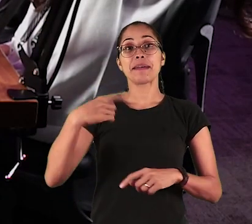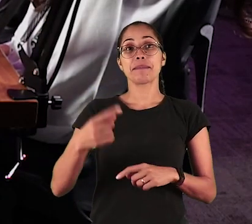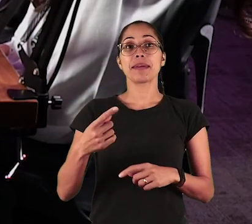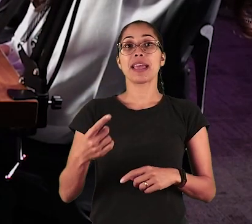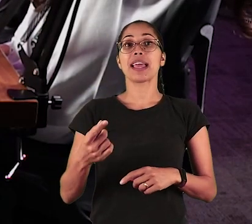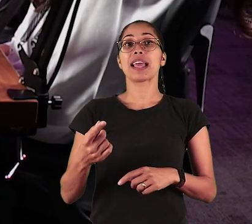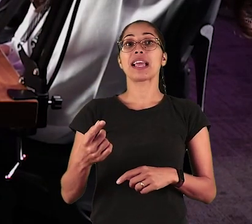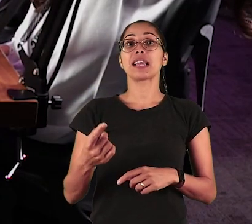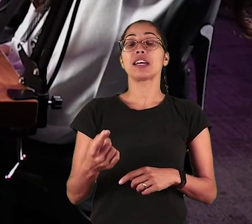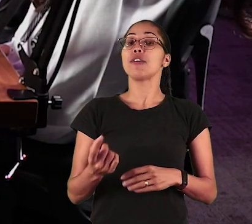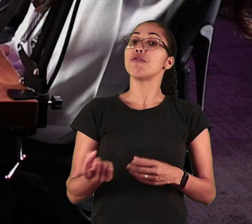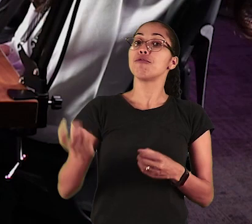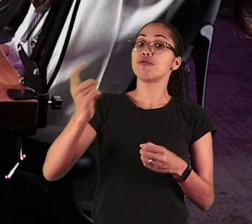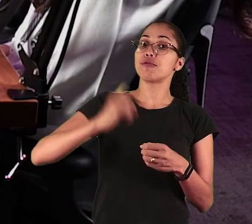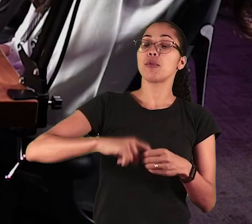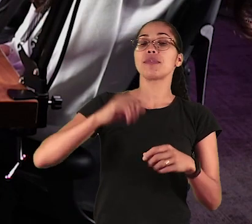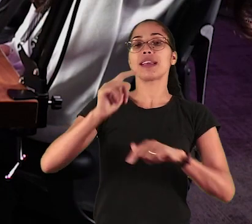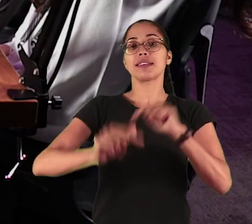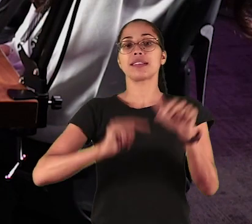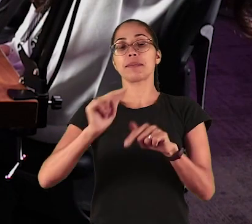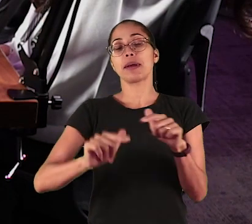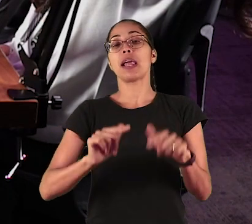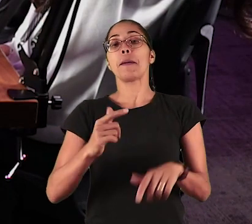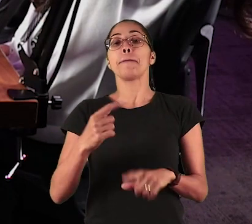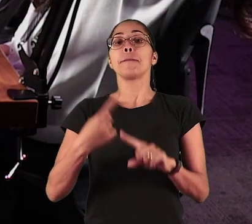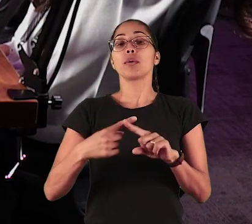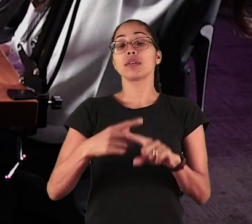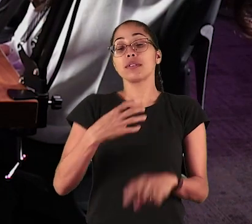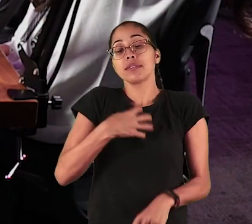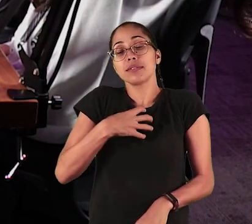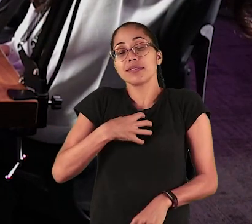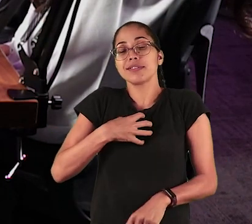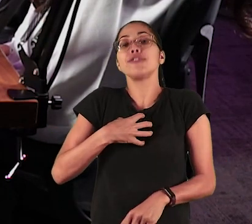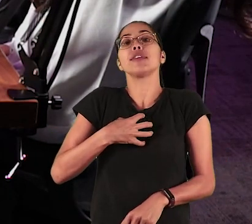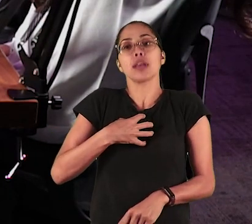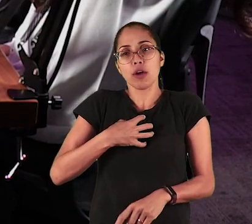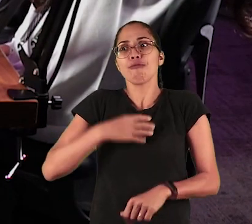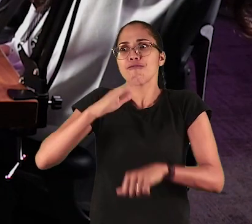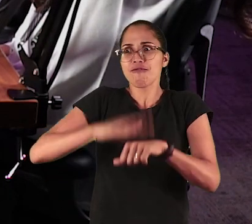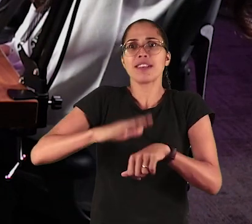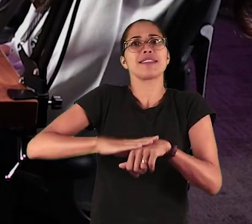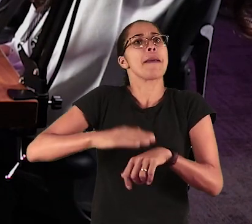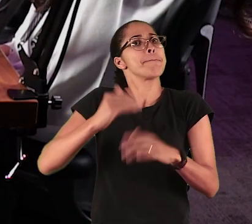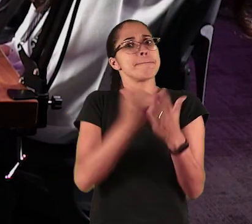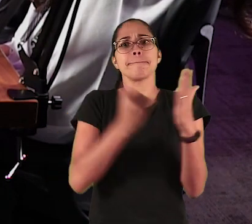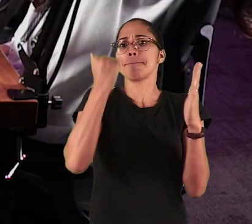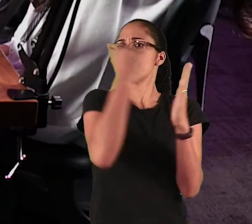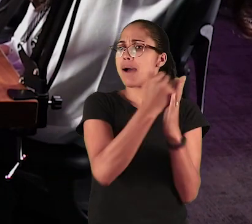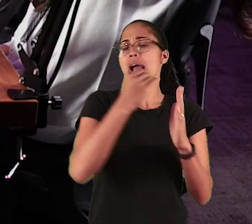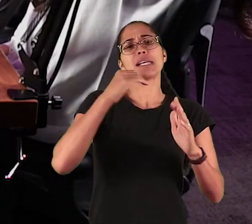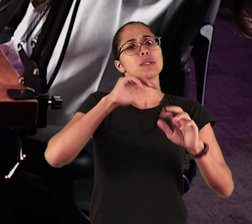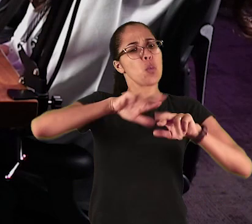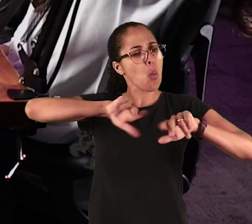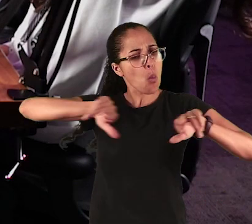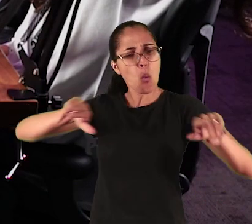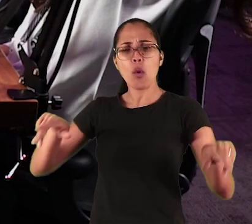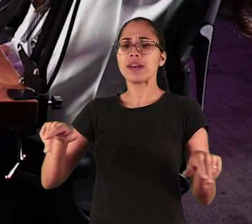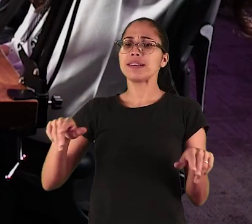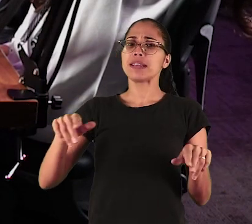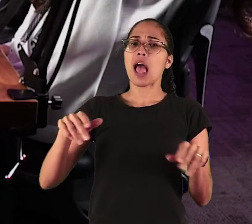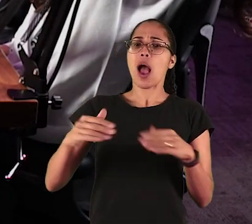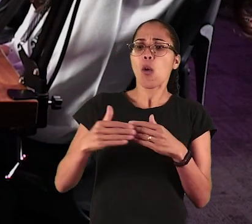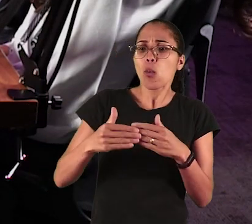ao trabalho eu senti que eu podia agregar mais que eu podia fazer mais coisas continuar a minha